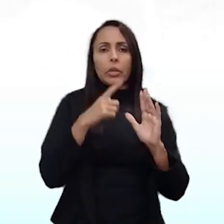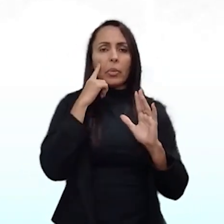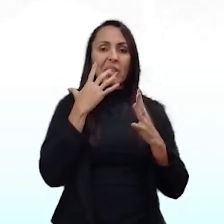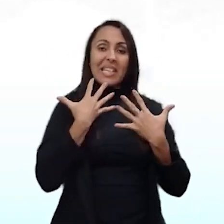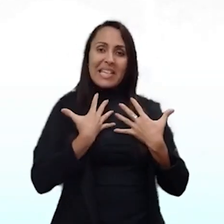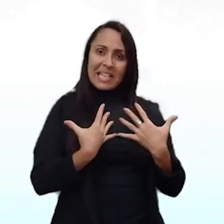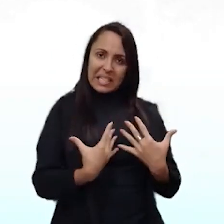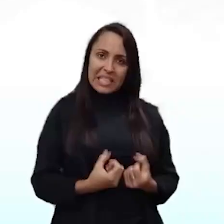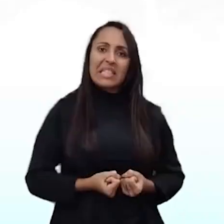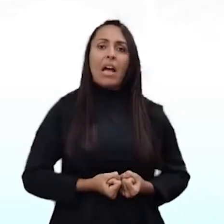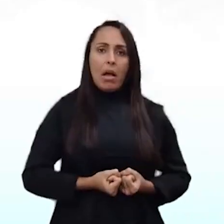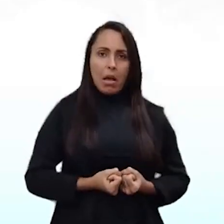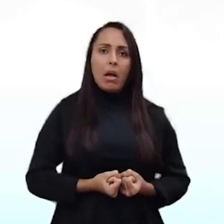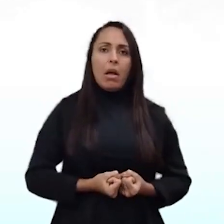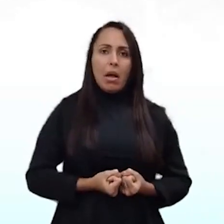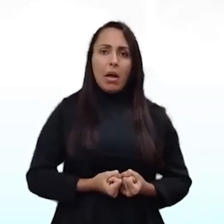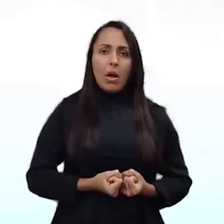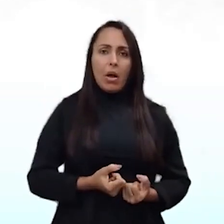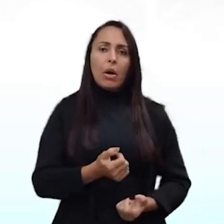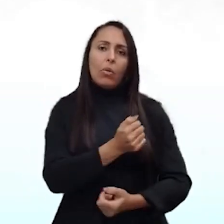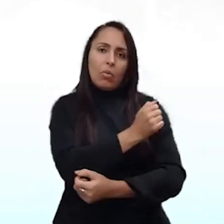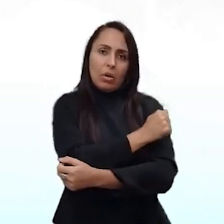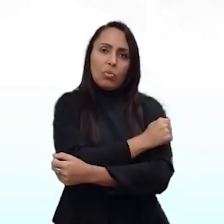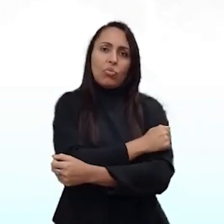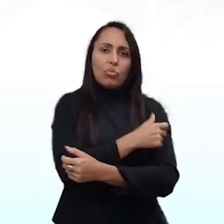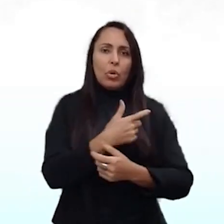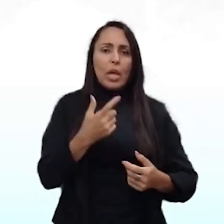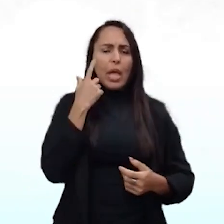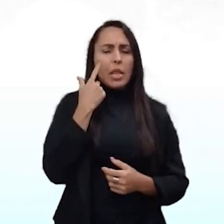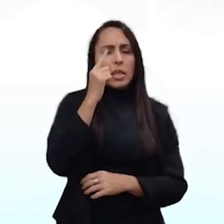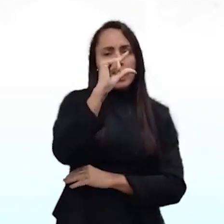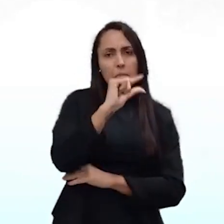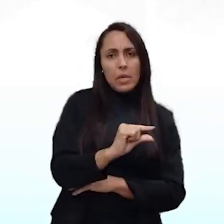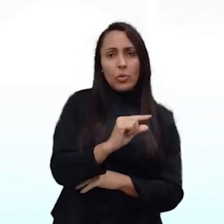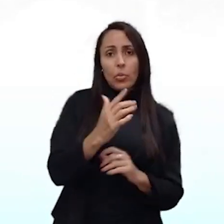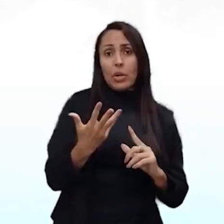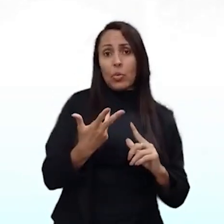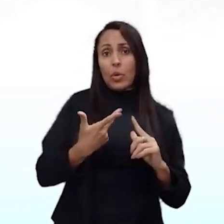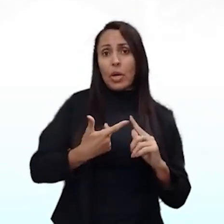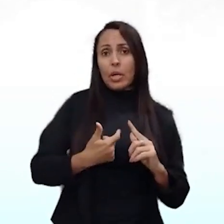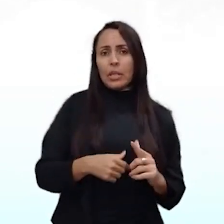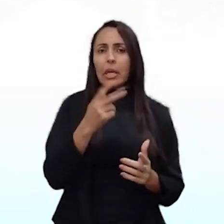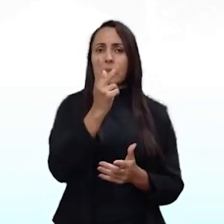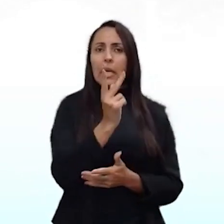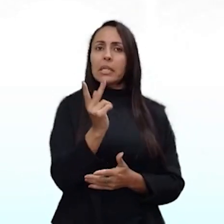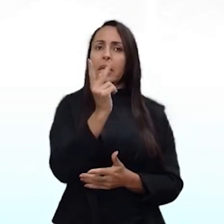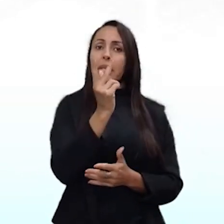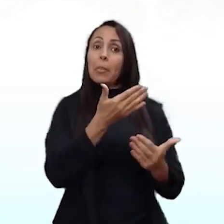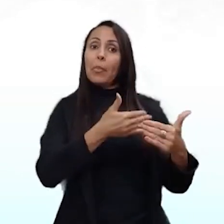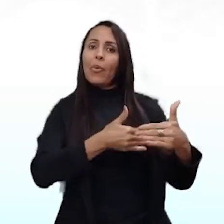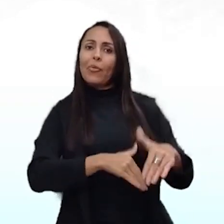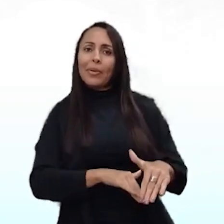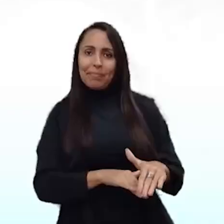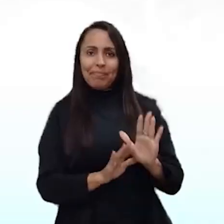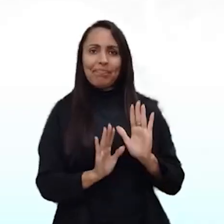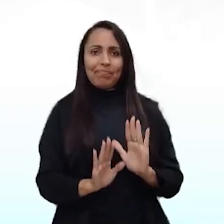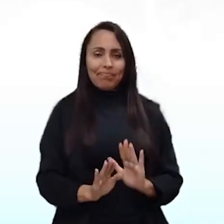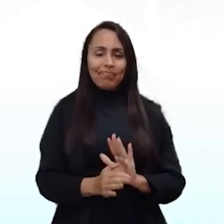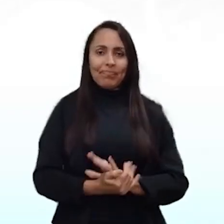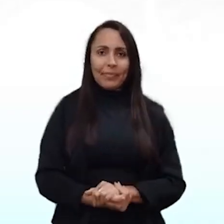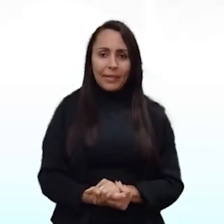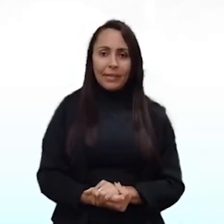cansar o candidato. Eles diminuíram a quantidade de imagens na prova, de